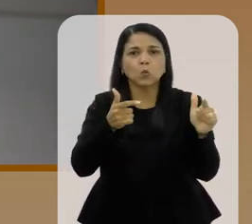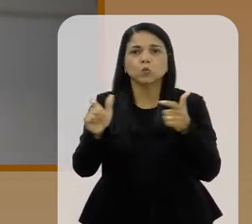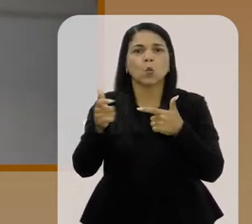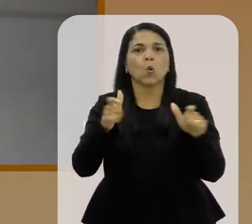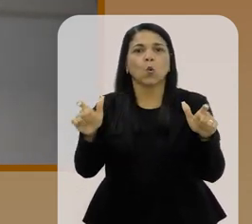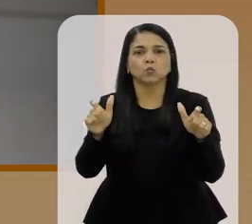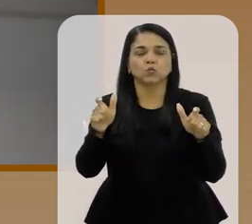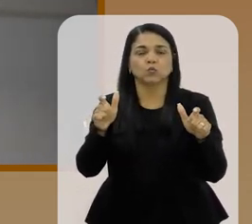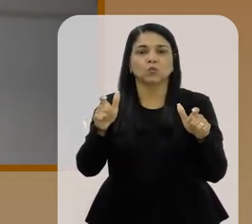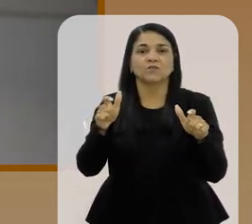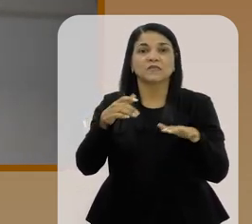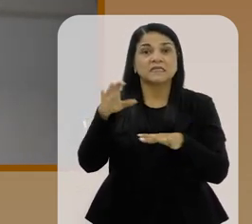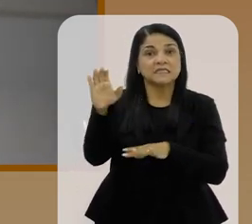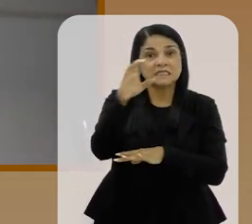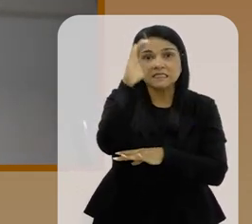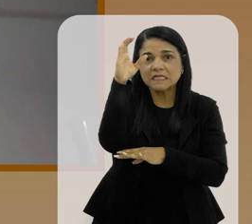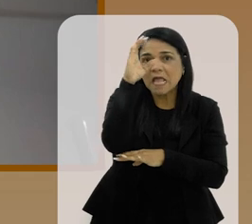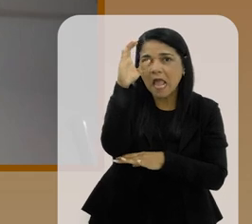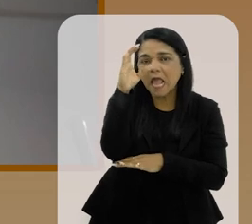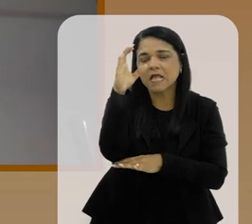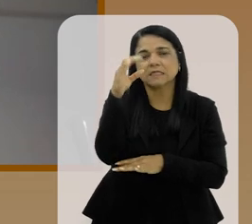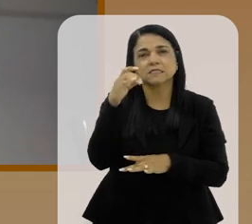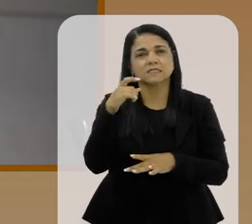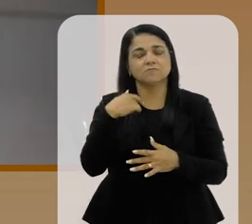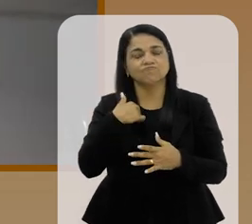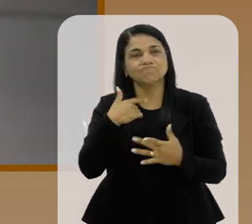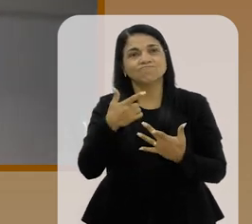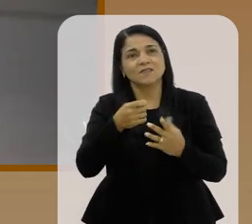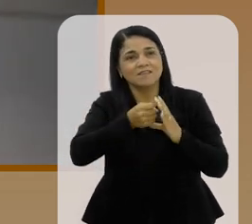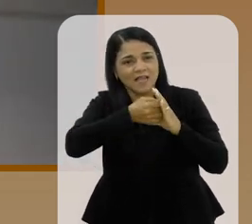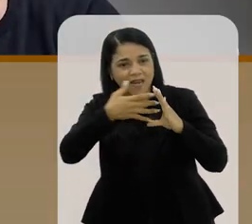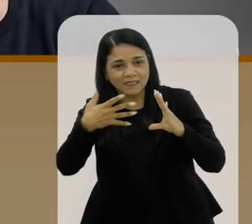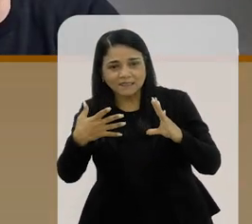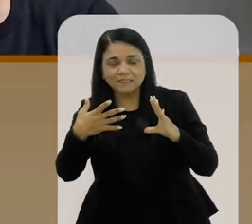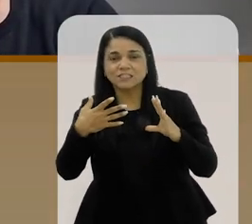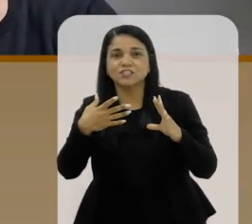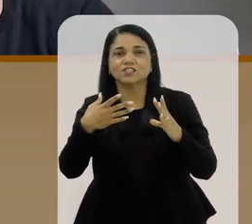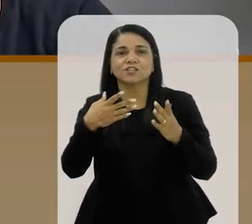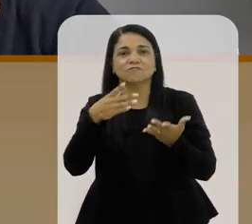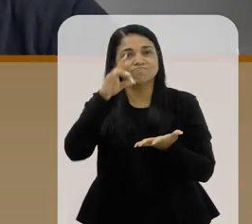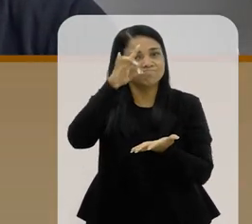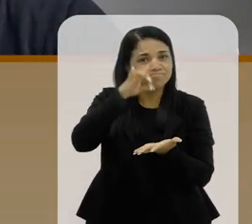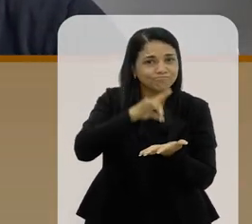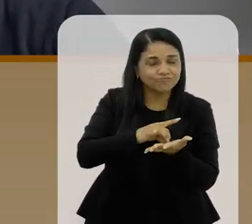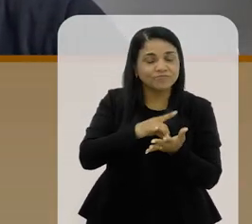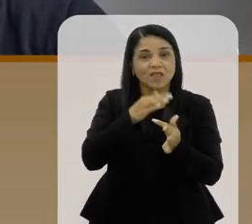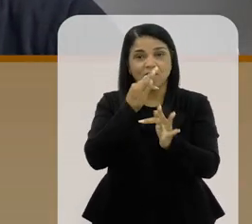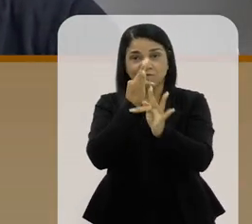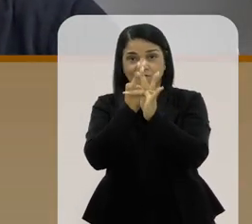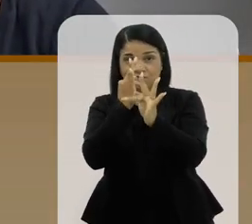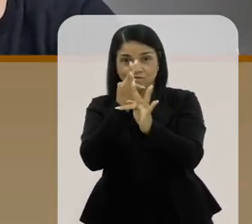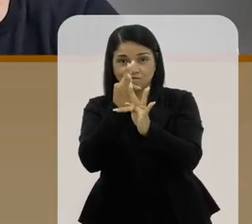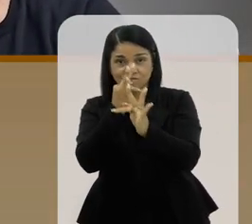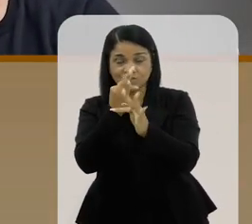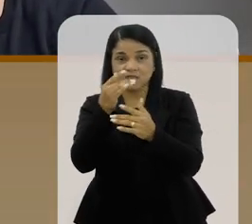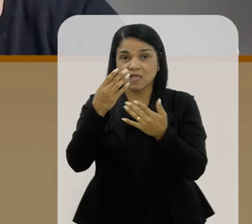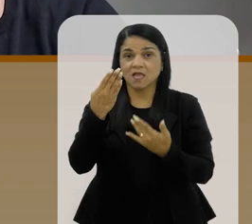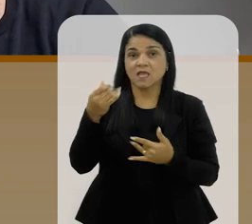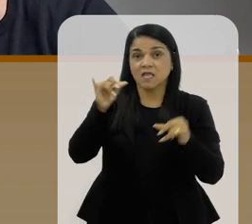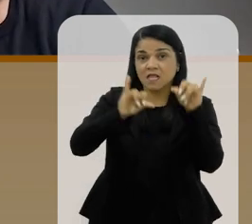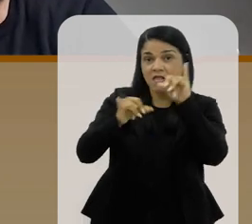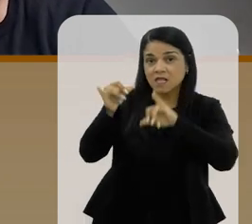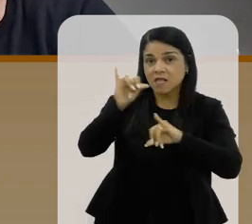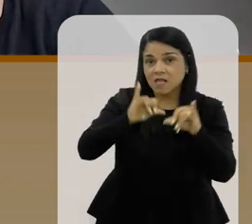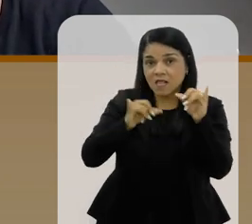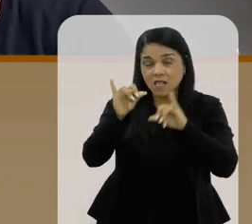por outras coisas que eu via como sendo ciência também, obviamente uma caricatura da realidade, mas a gente ouve falar de física, química e